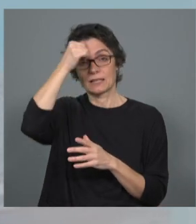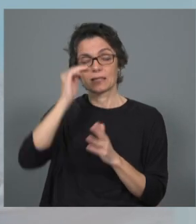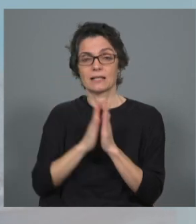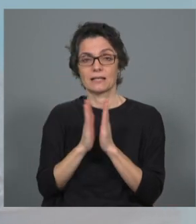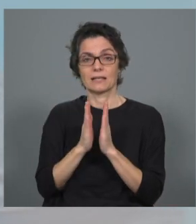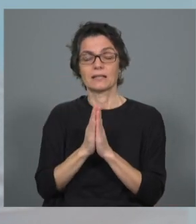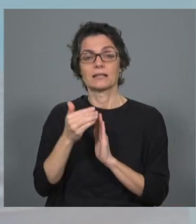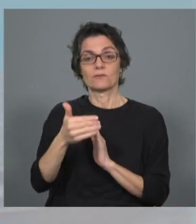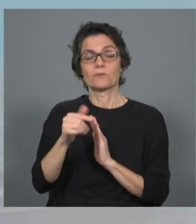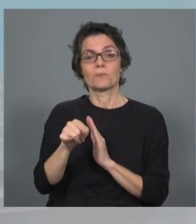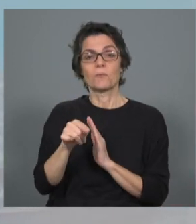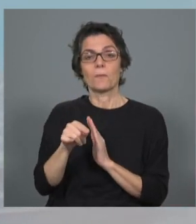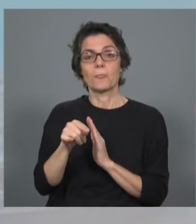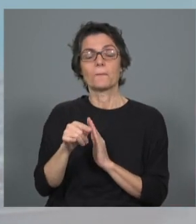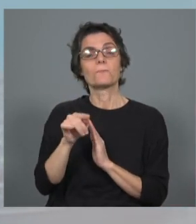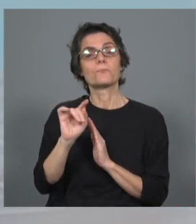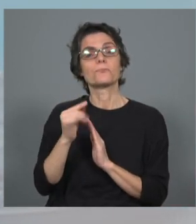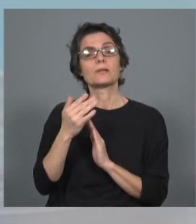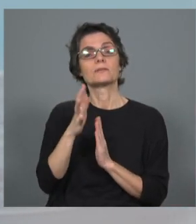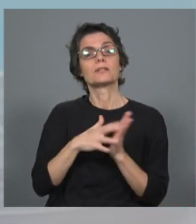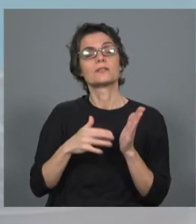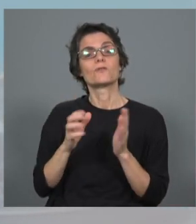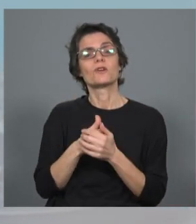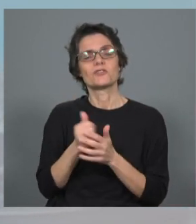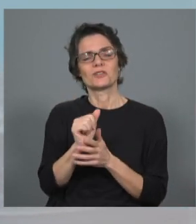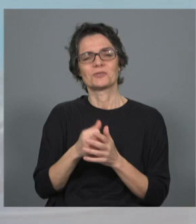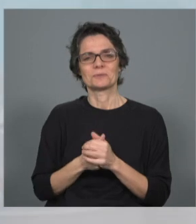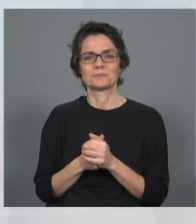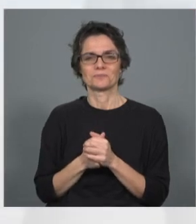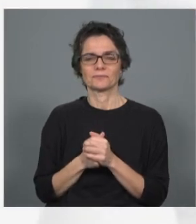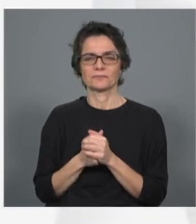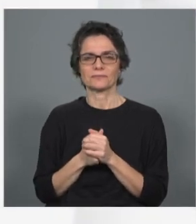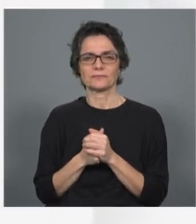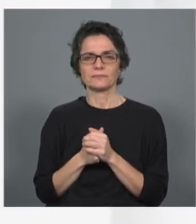do próximo domingo, começando pelo texto do Evangelho.